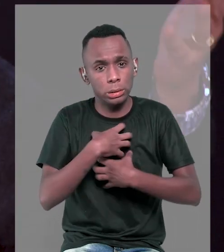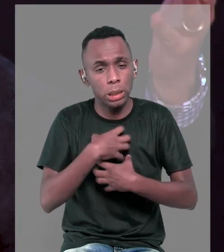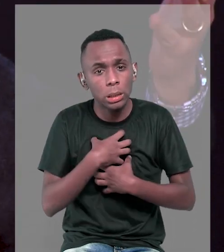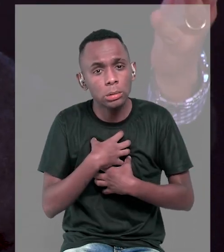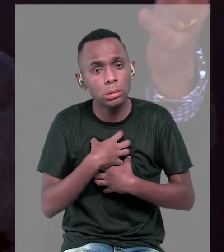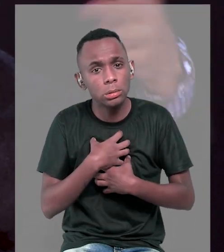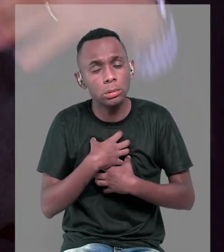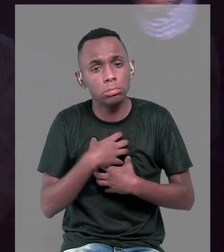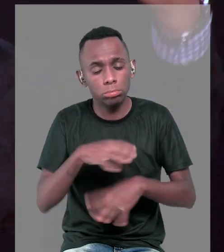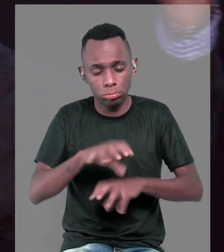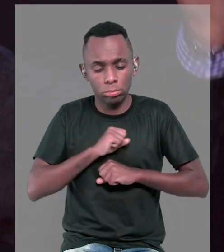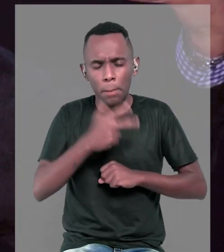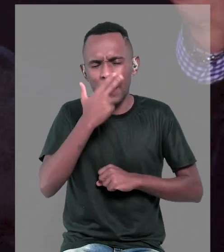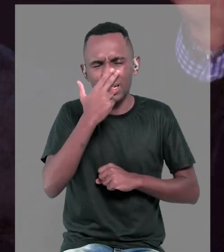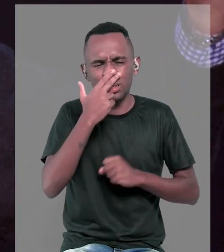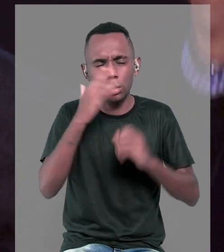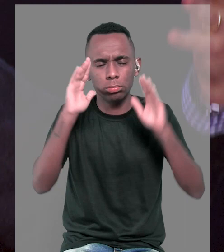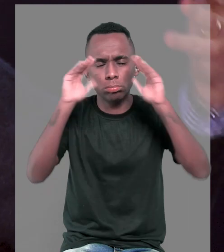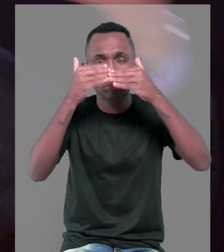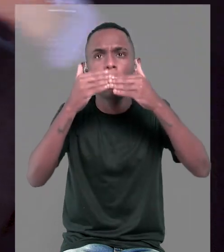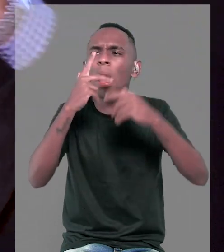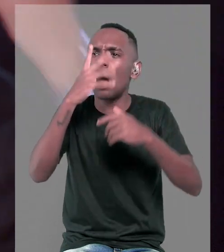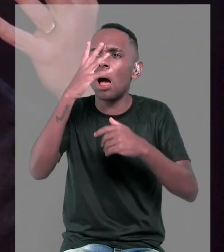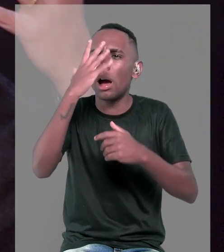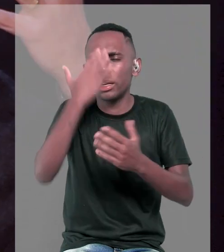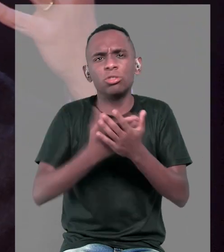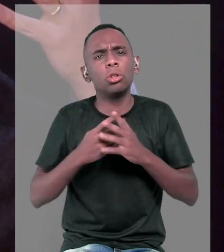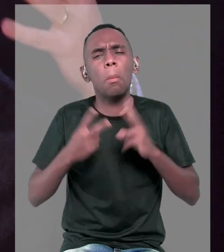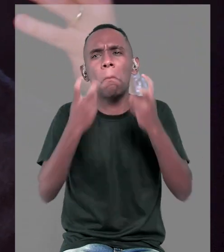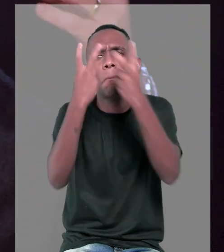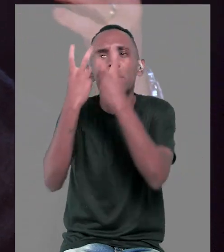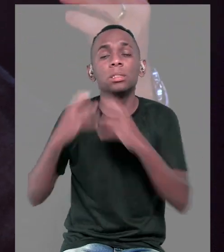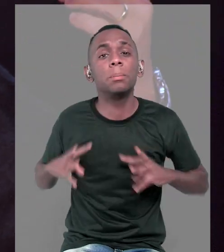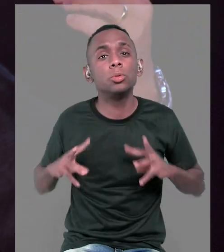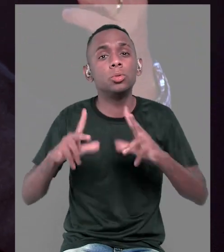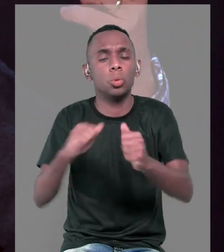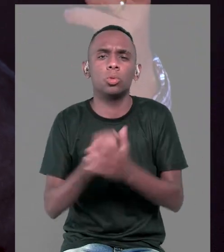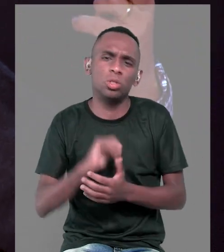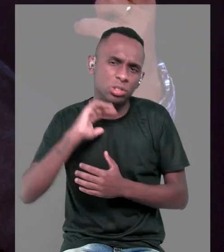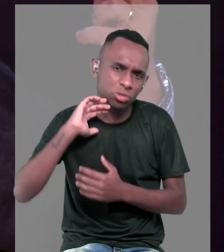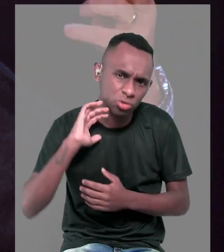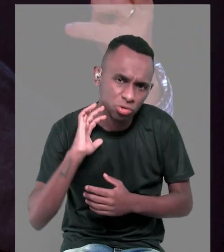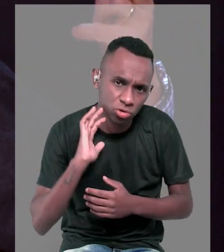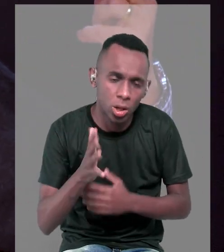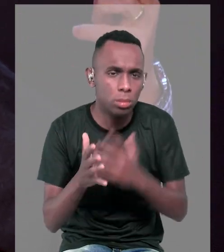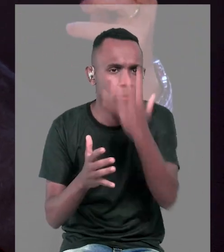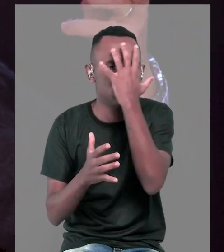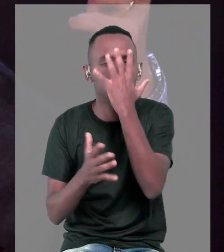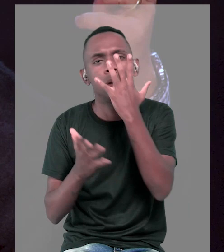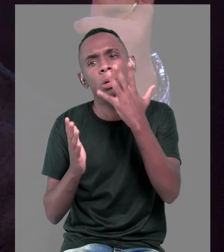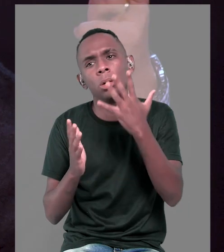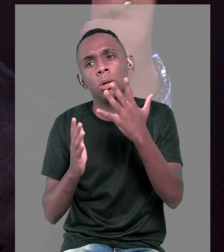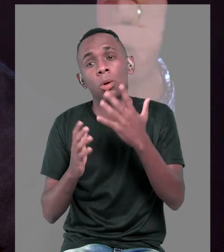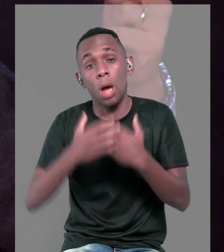nos olhos, achando que vê tudo. Eu já disse, essas máscaras, que agora a Apple lançou uma que custa